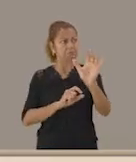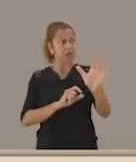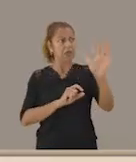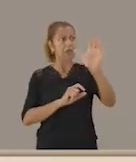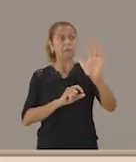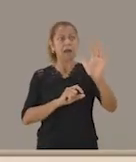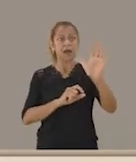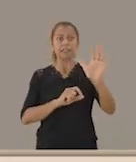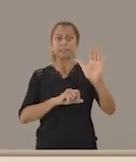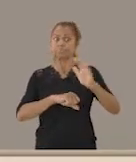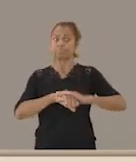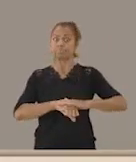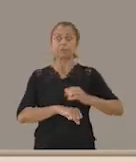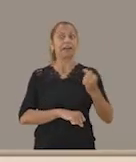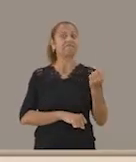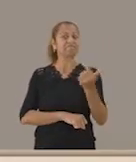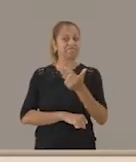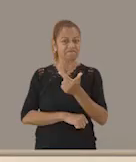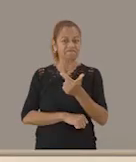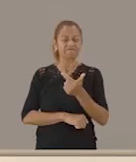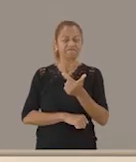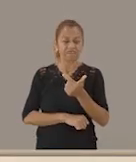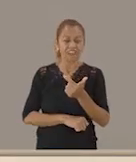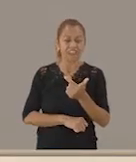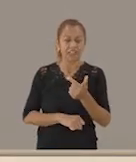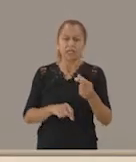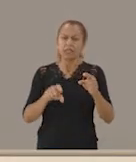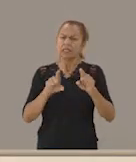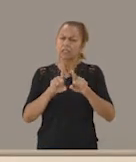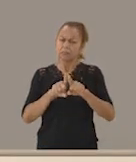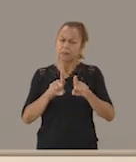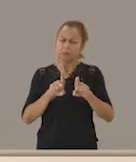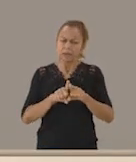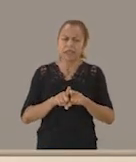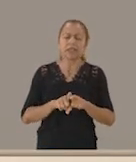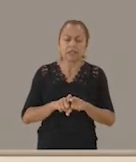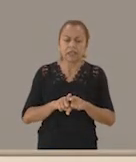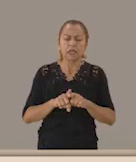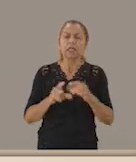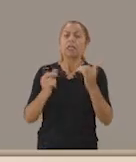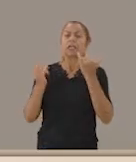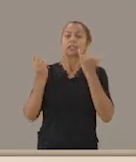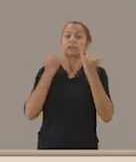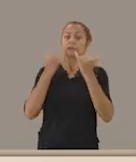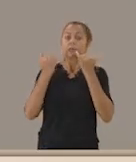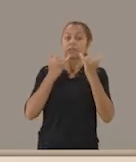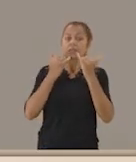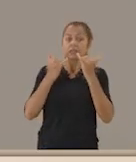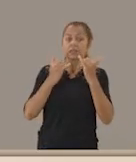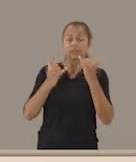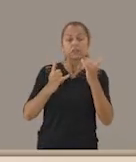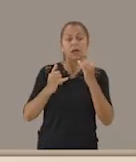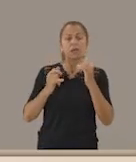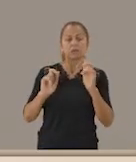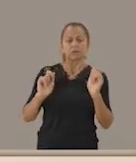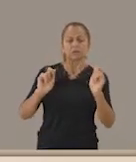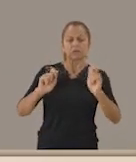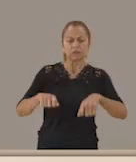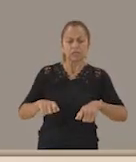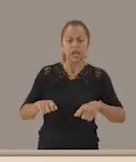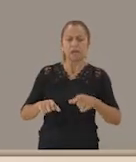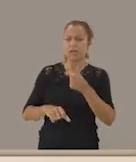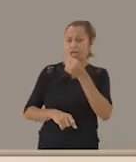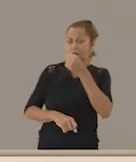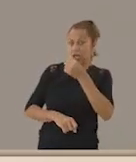em geral, trazem dados e informações que serão apurados no gênero reportagem.